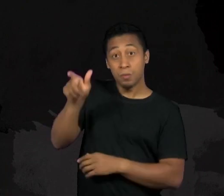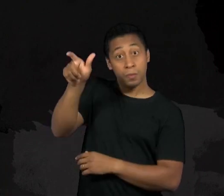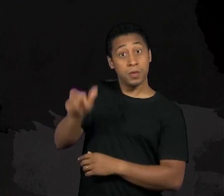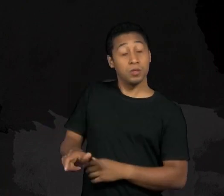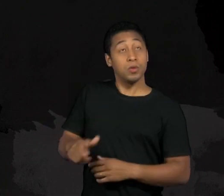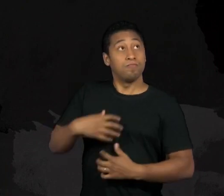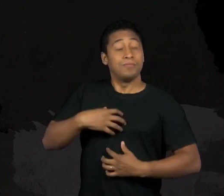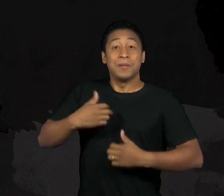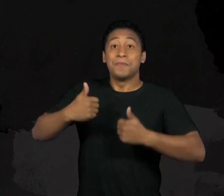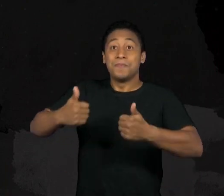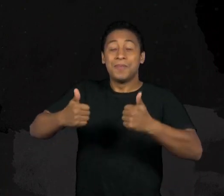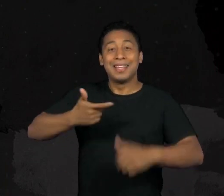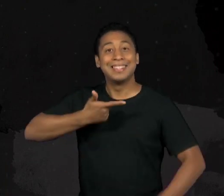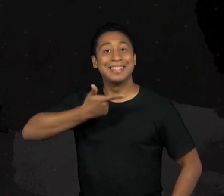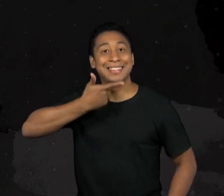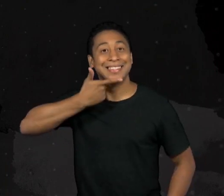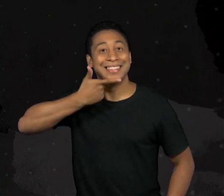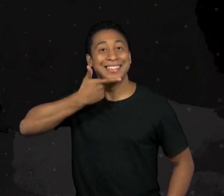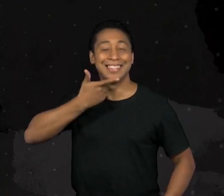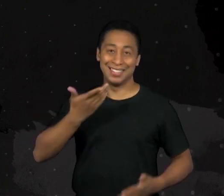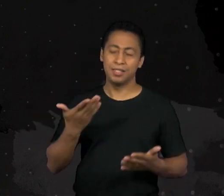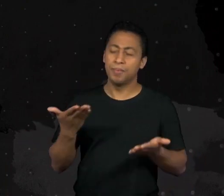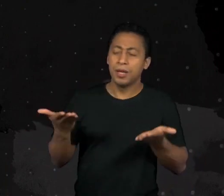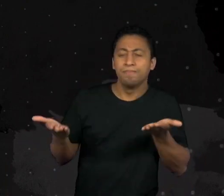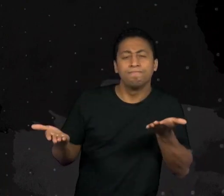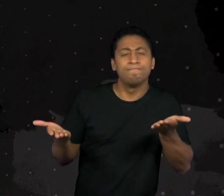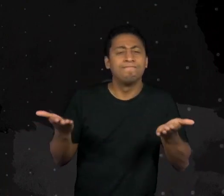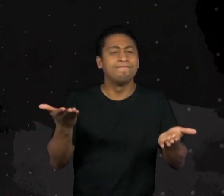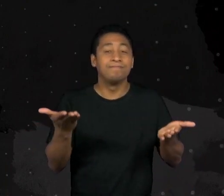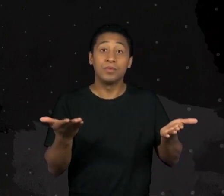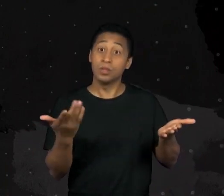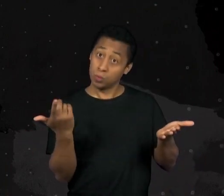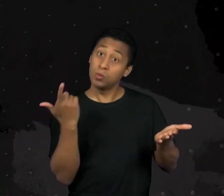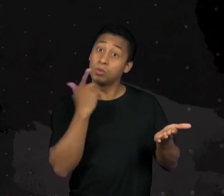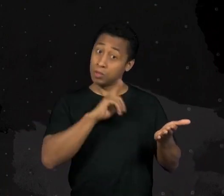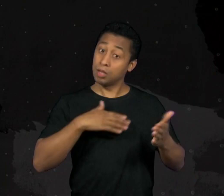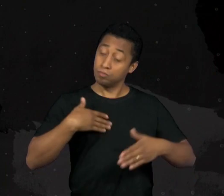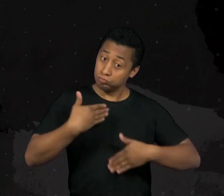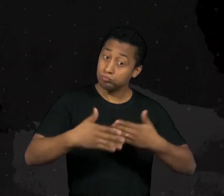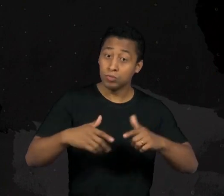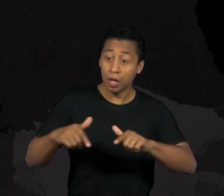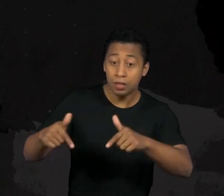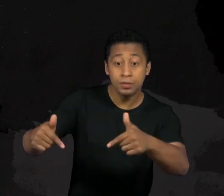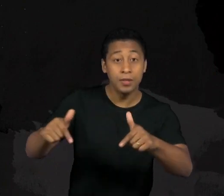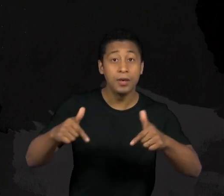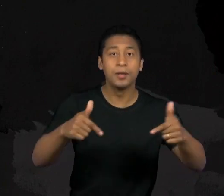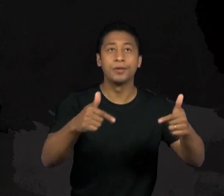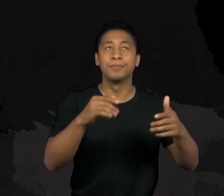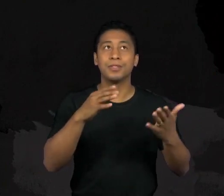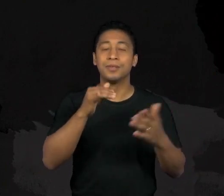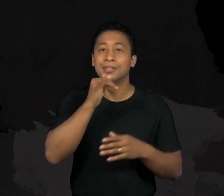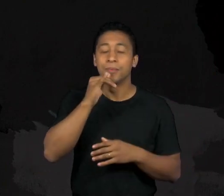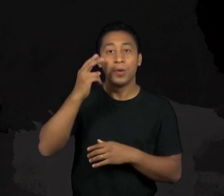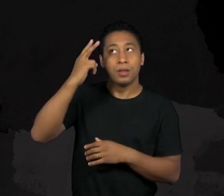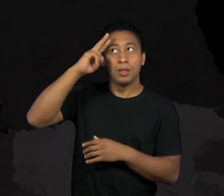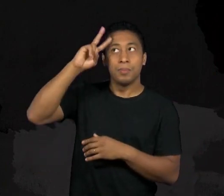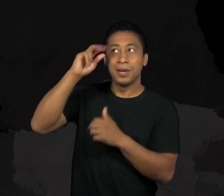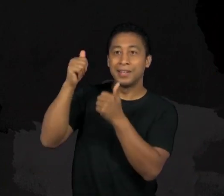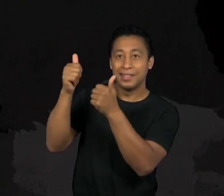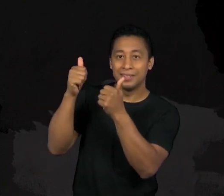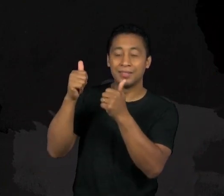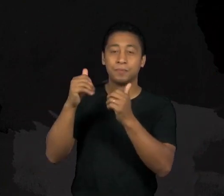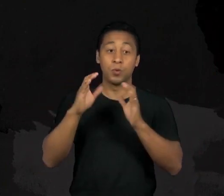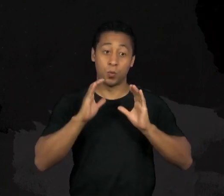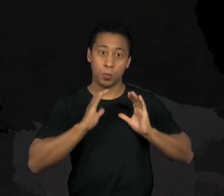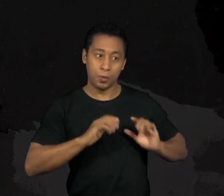parte do humor, mais equilibrada, ela consegue ter um melhor desempenho também em relação à memória, ao